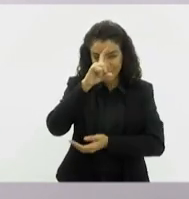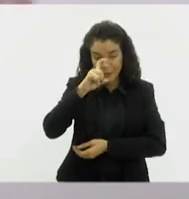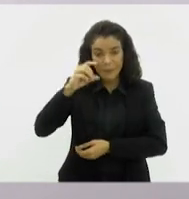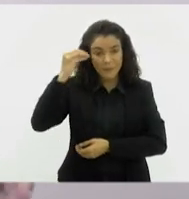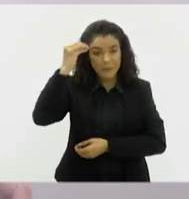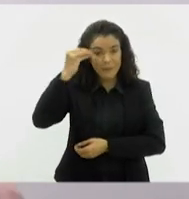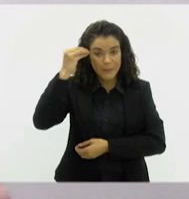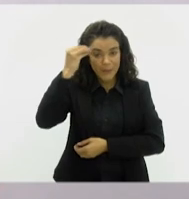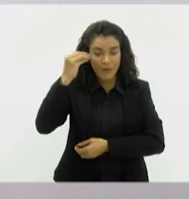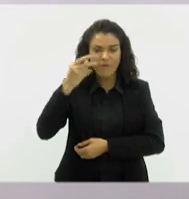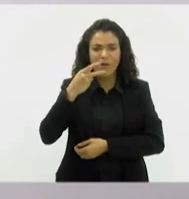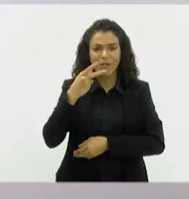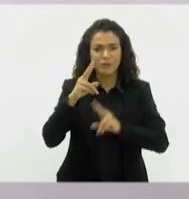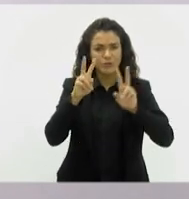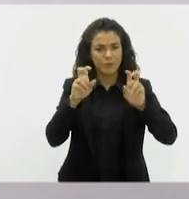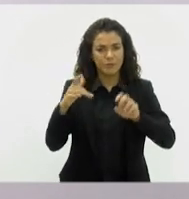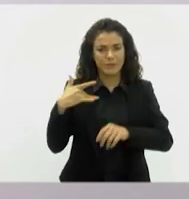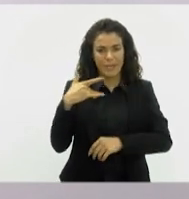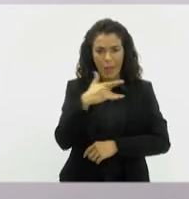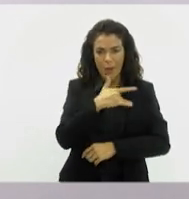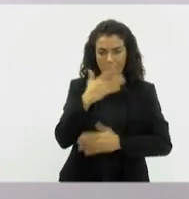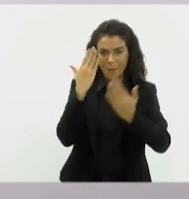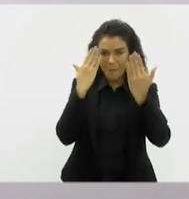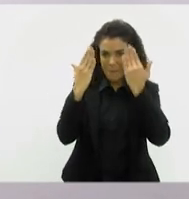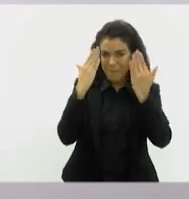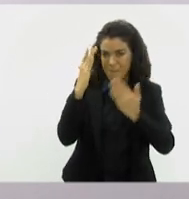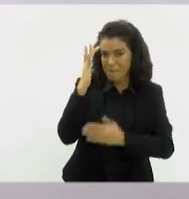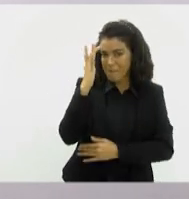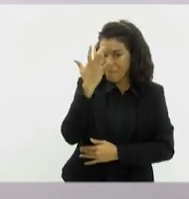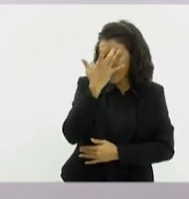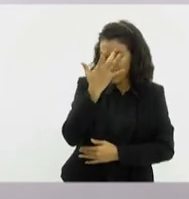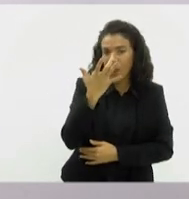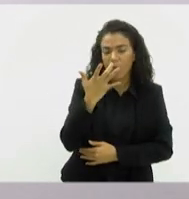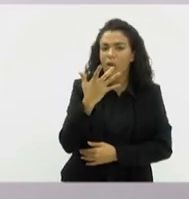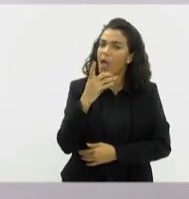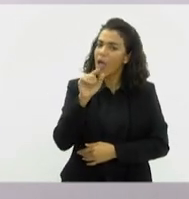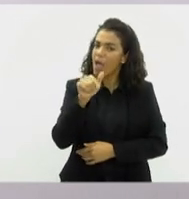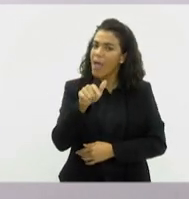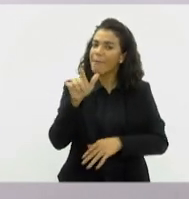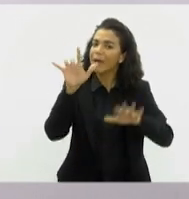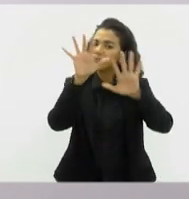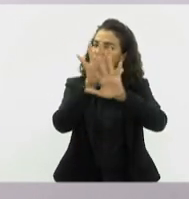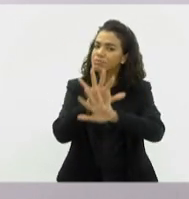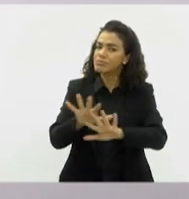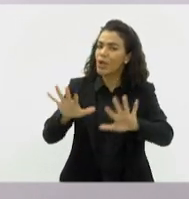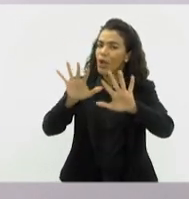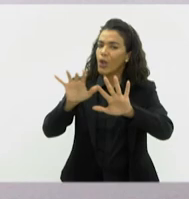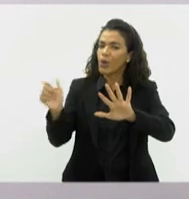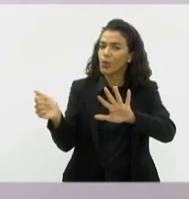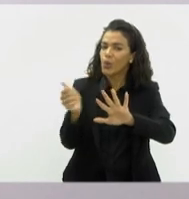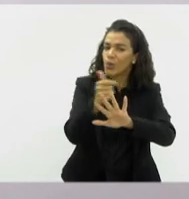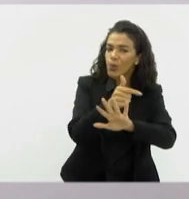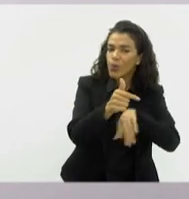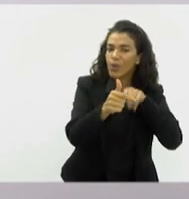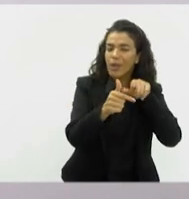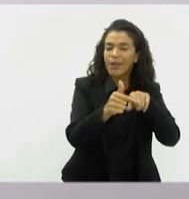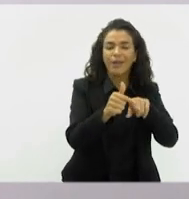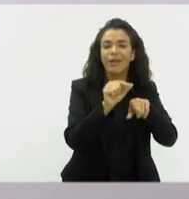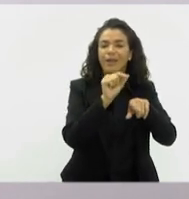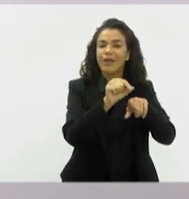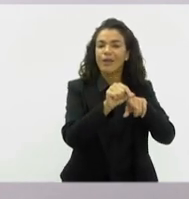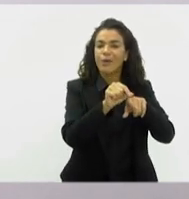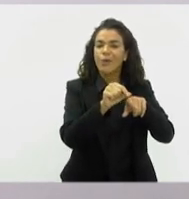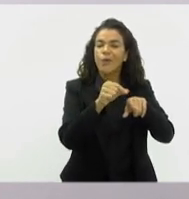quando a gente fala de saúde mental, a gente está falando de um processo que é mais subjetivo do que, efetivamente, é ter